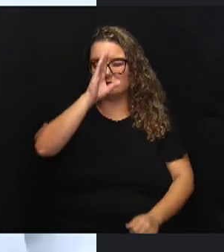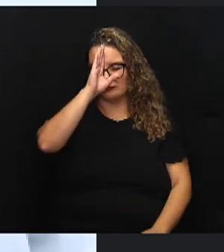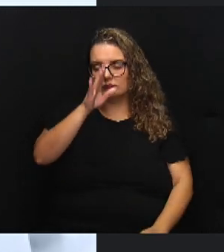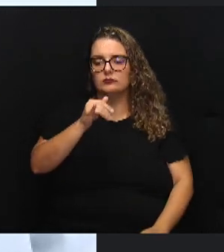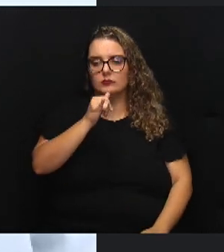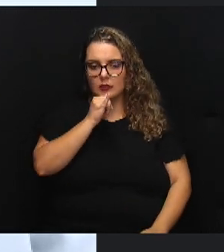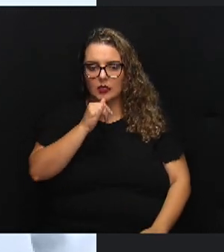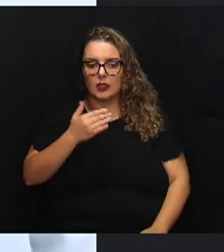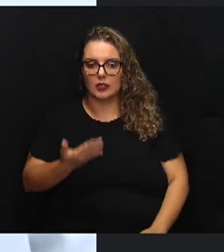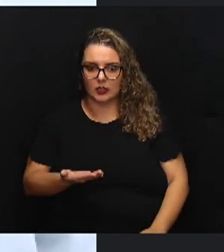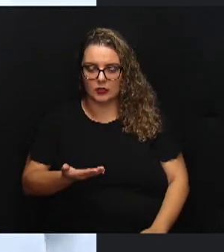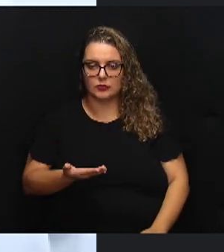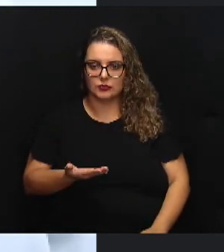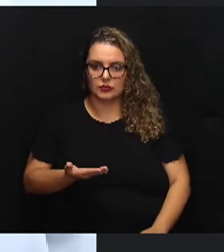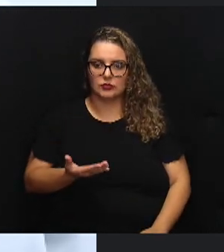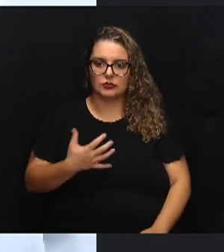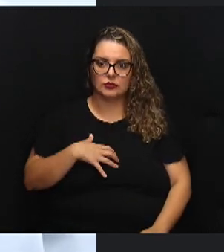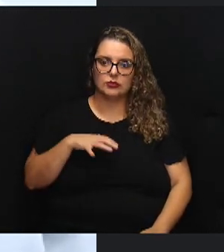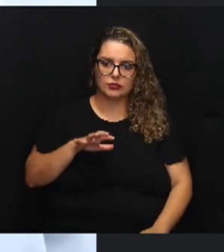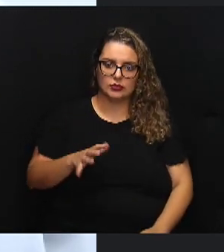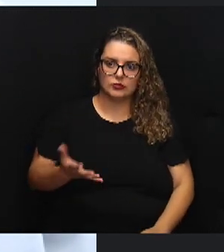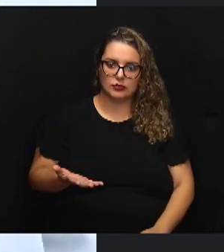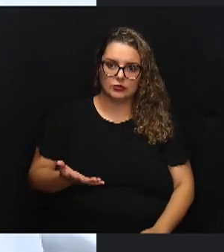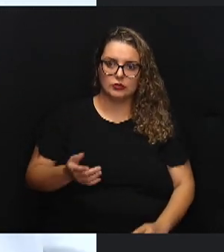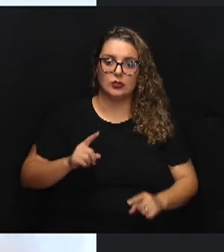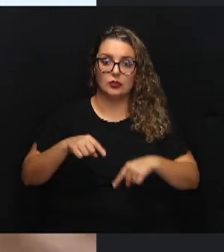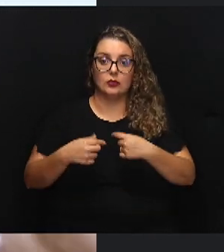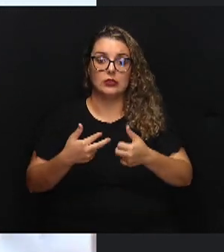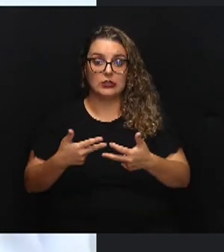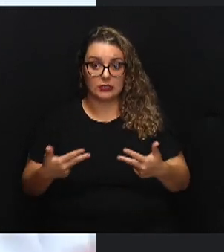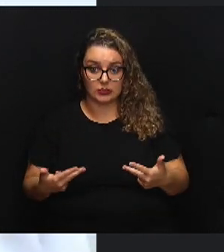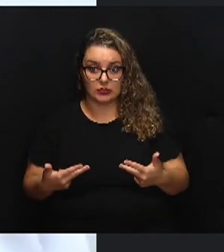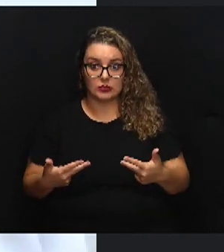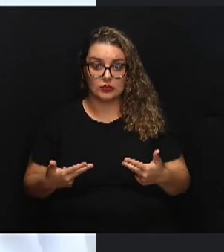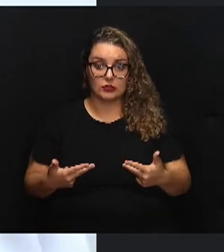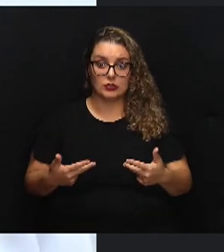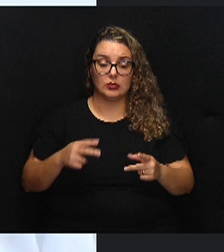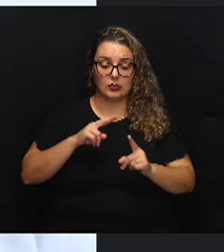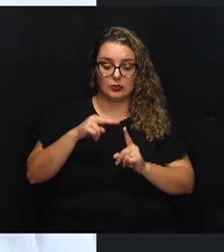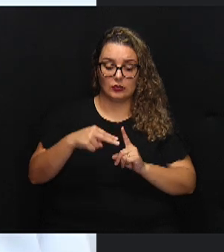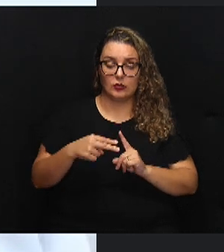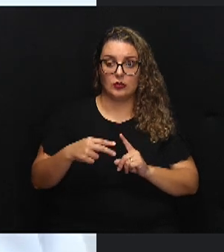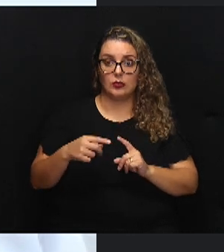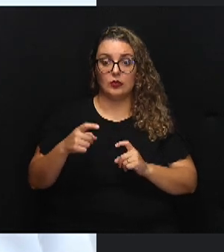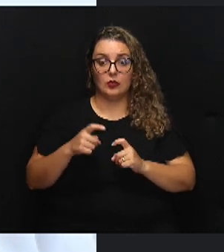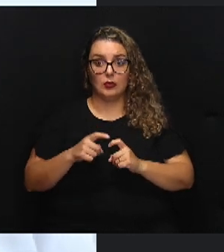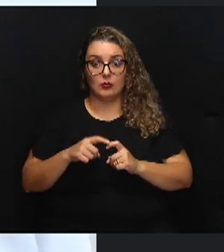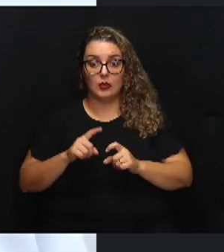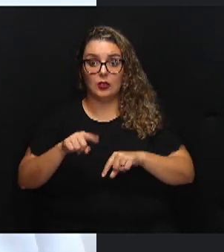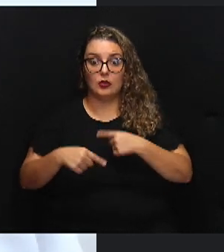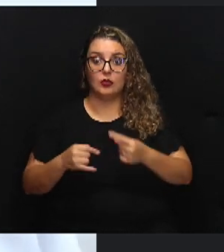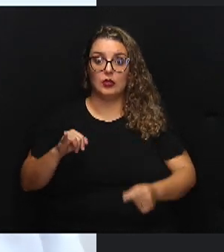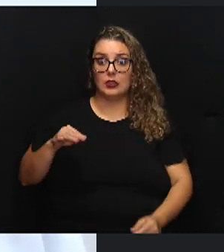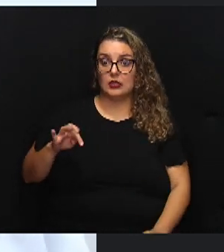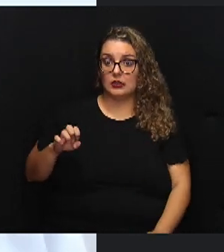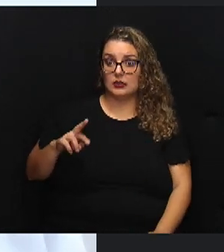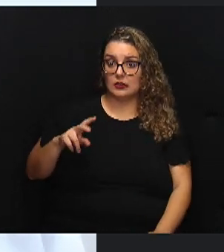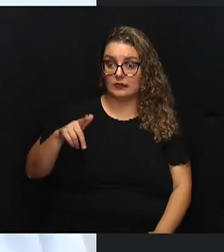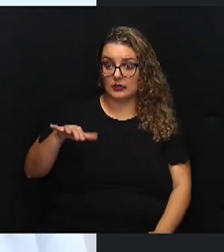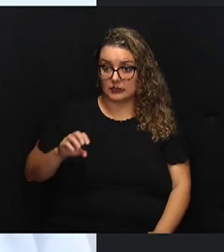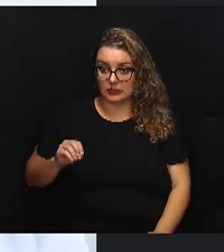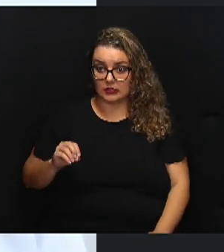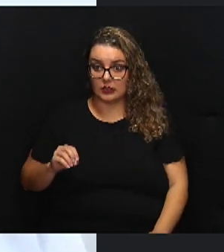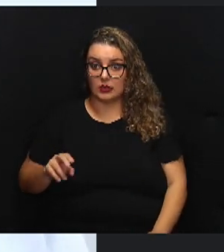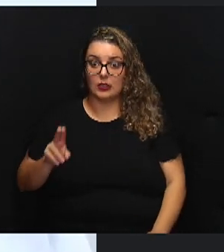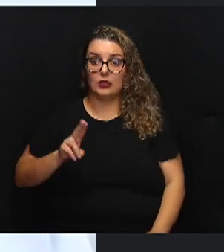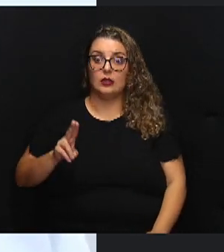exemplo disso. Outras situações, do ponto de vista médico, seriam outras intervenções, como uso